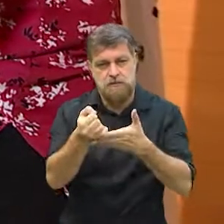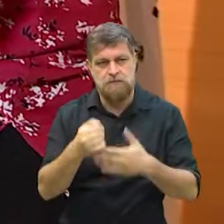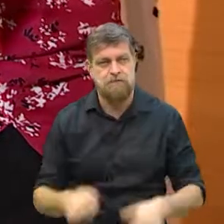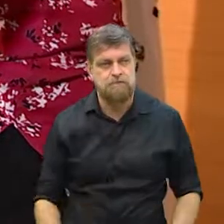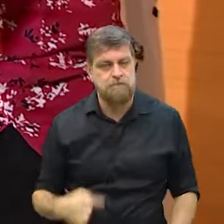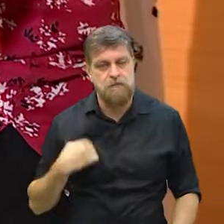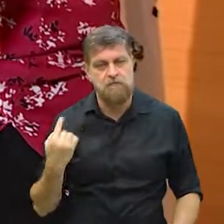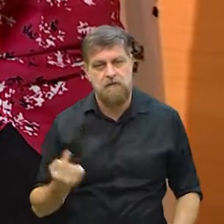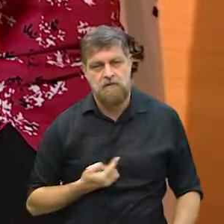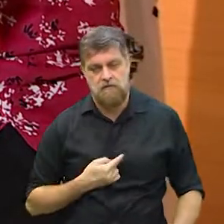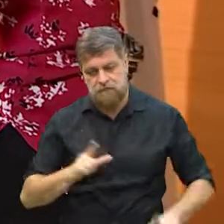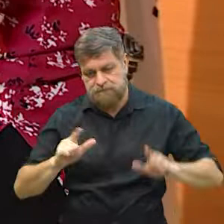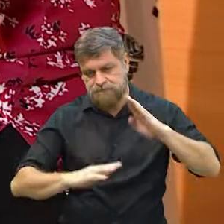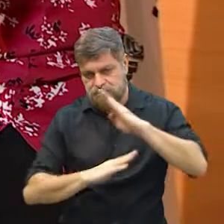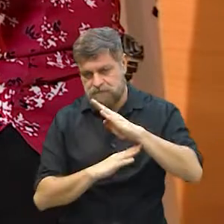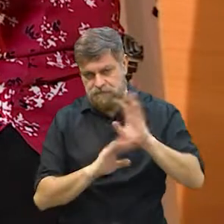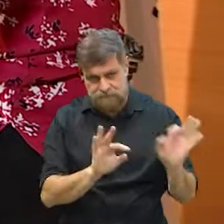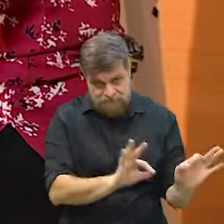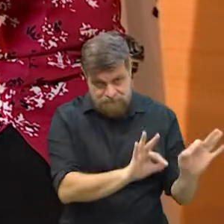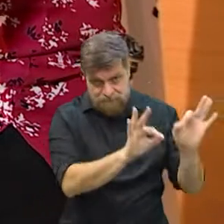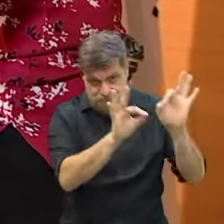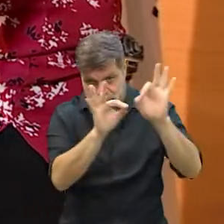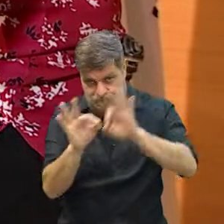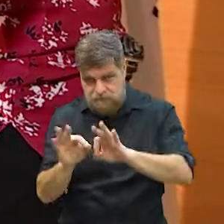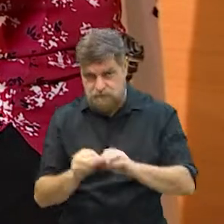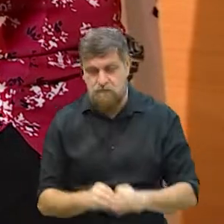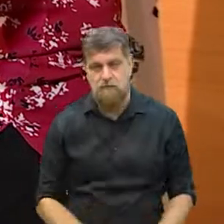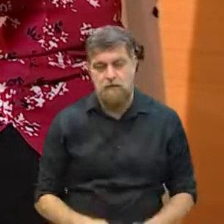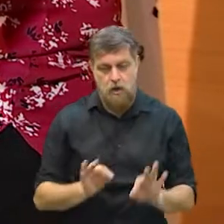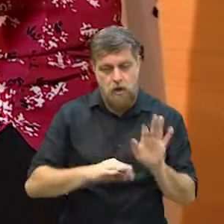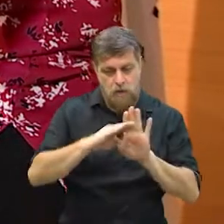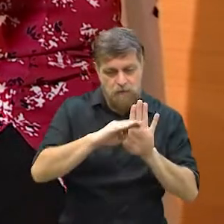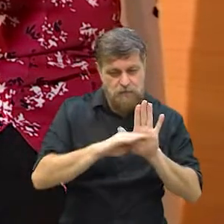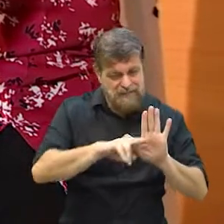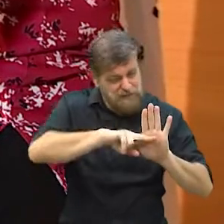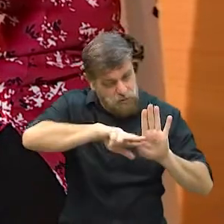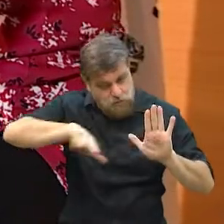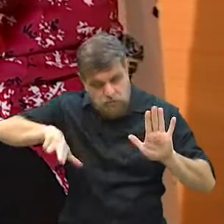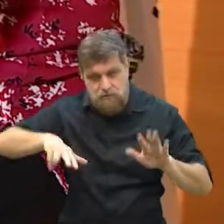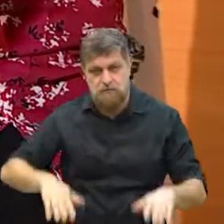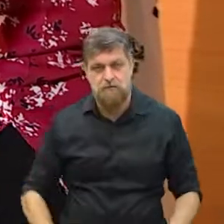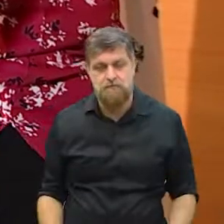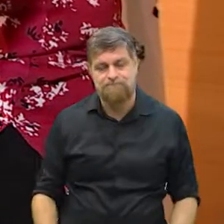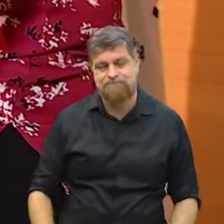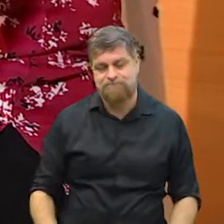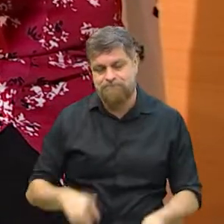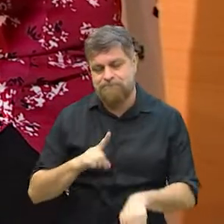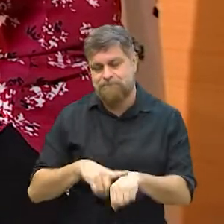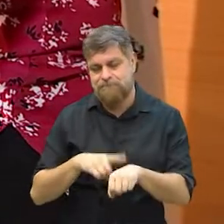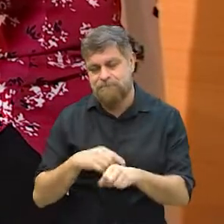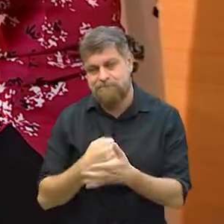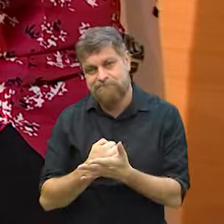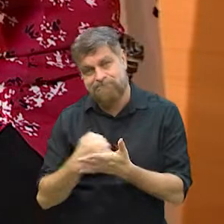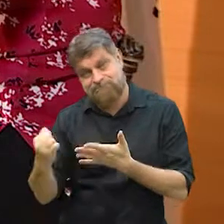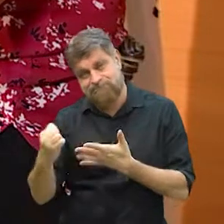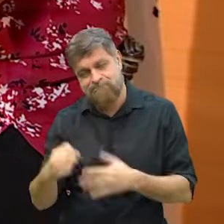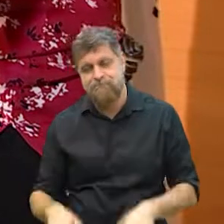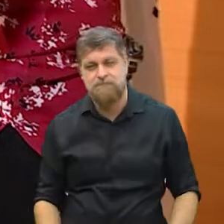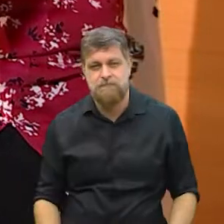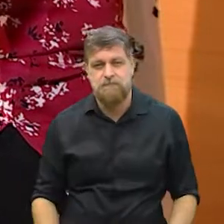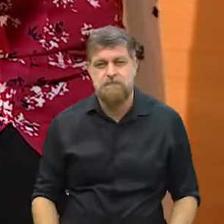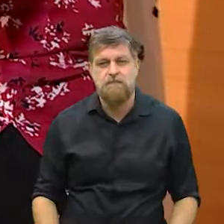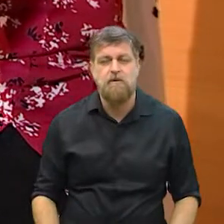Sim. Bom, e a gente aqui da TV vai continuar acompanhando toda a tramitação desse projeto e dos demais também, né? Vereadora, infelizmente o nosso tempo é